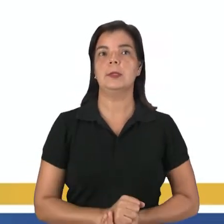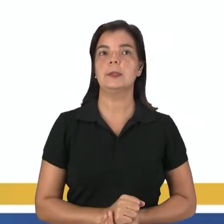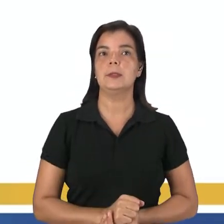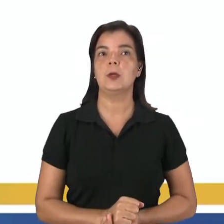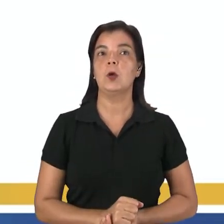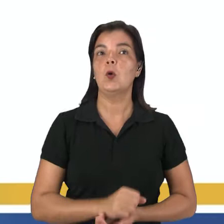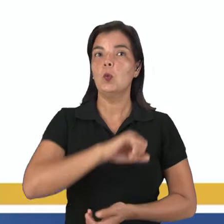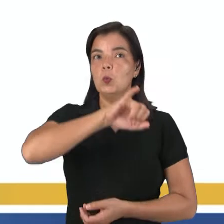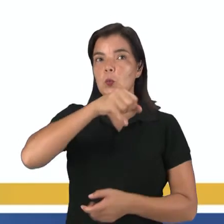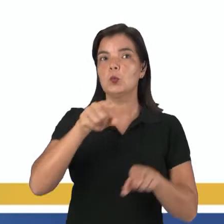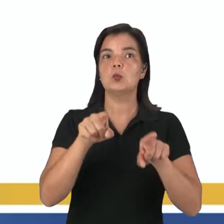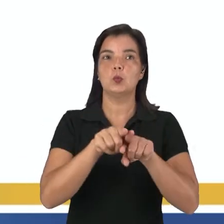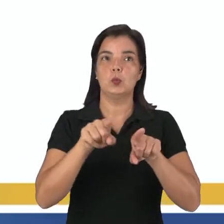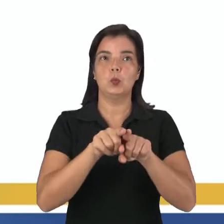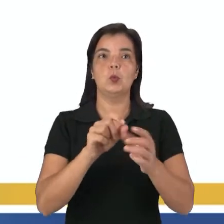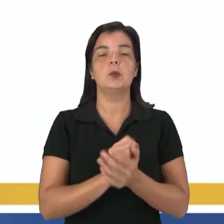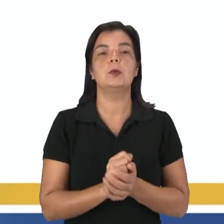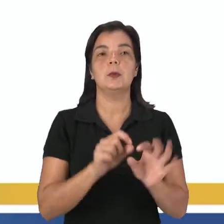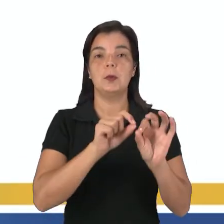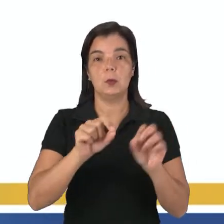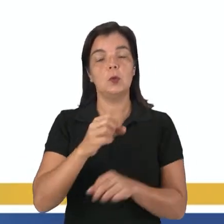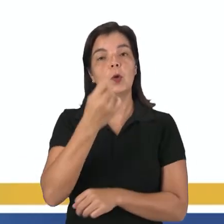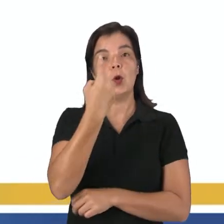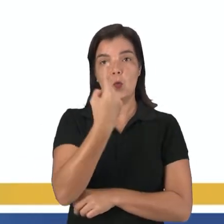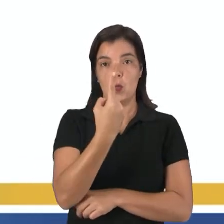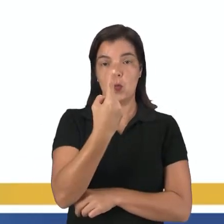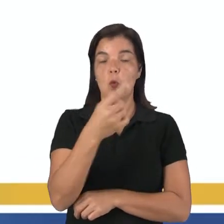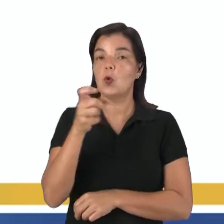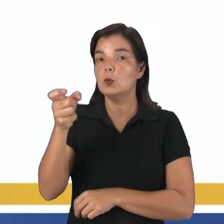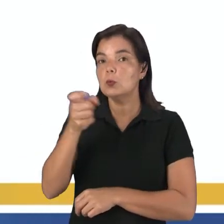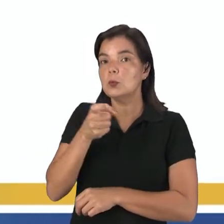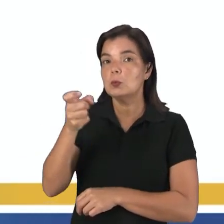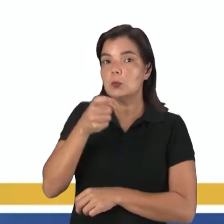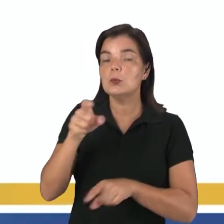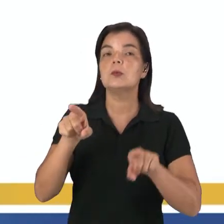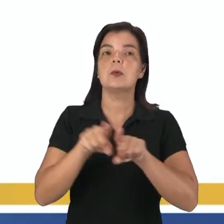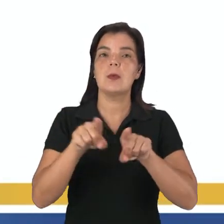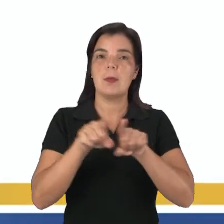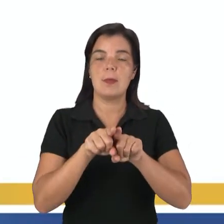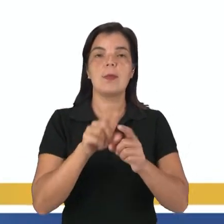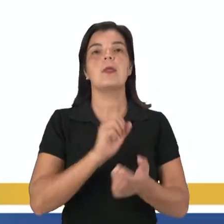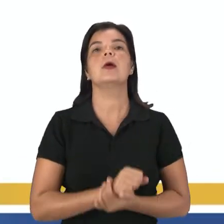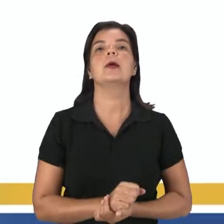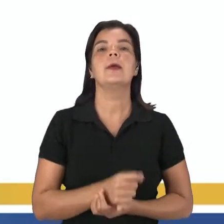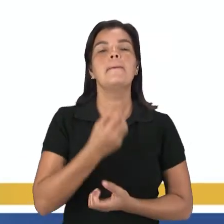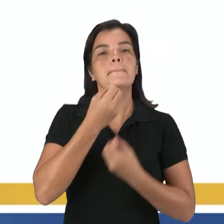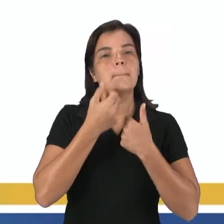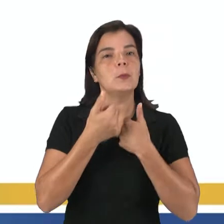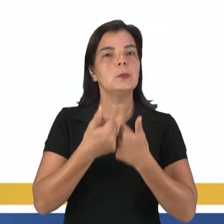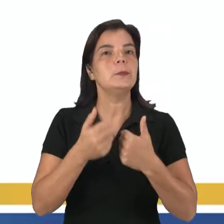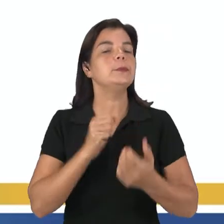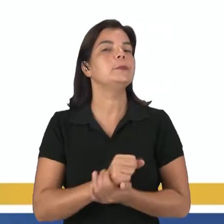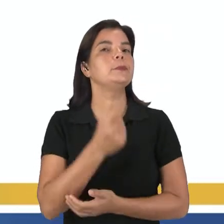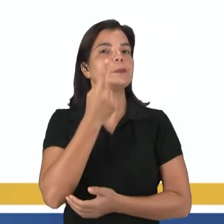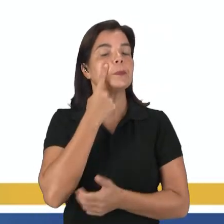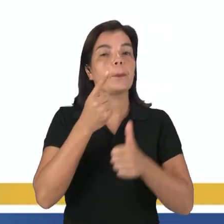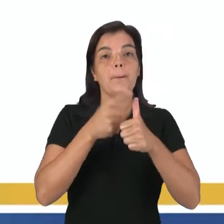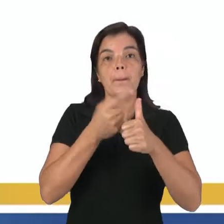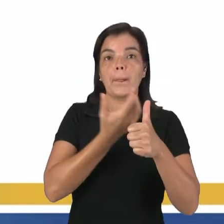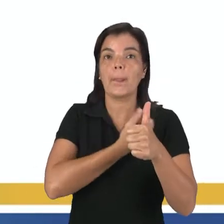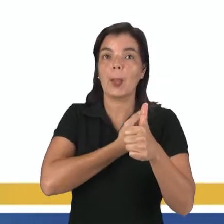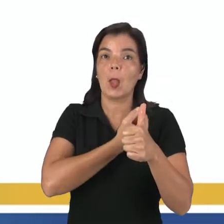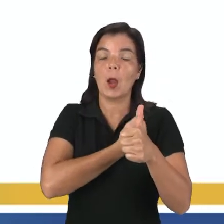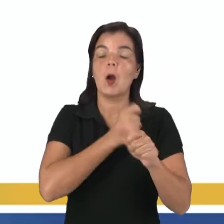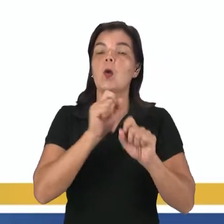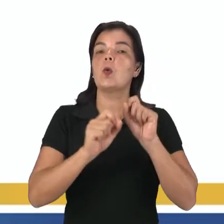16 certo coordenada um lá no eixo X e condenado seis no eixo Y muito bem Então veja que o